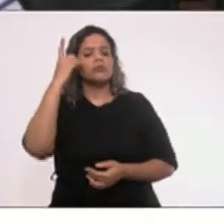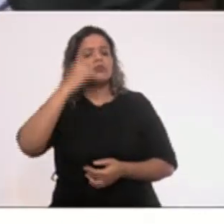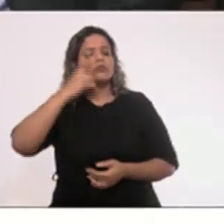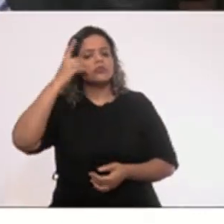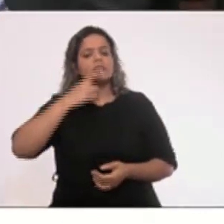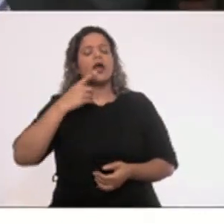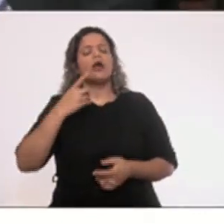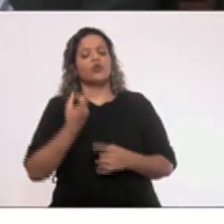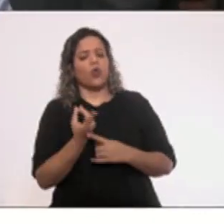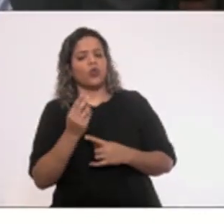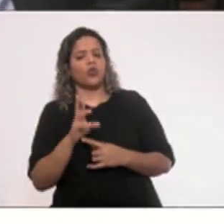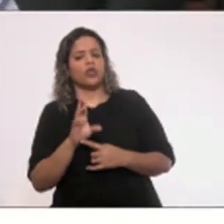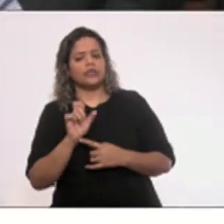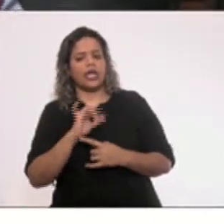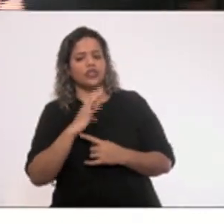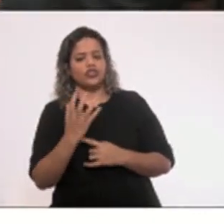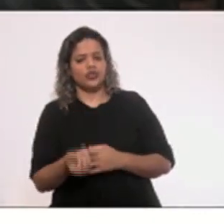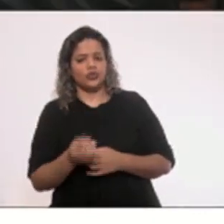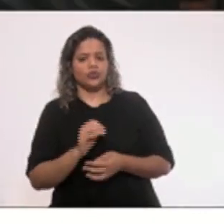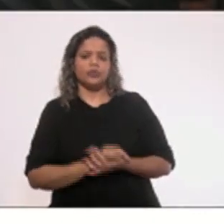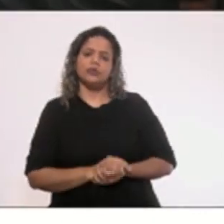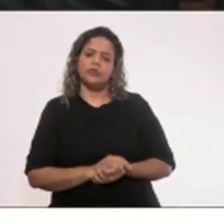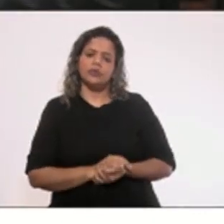Deputado doutor Serginho.